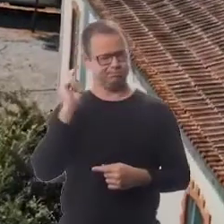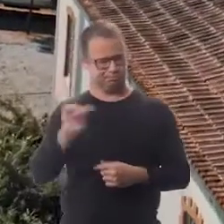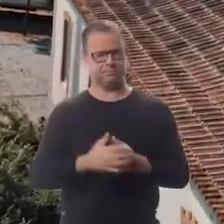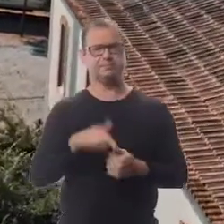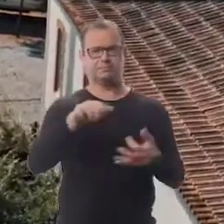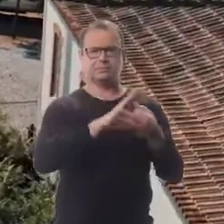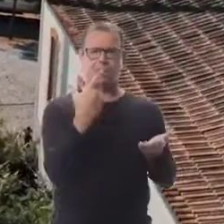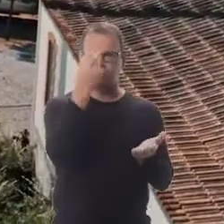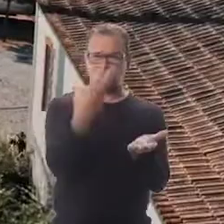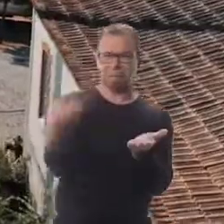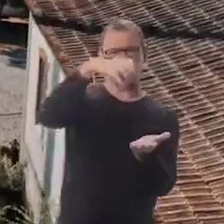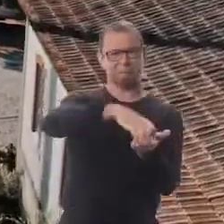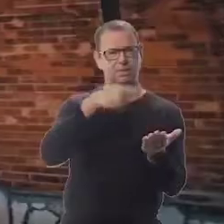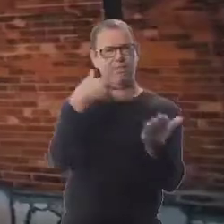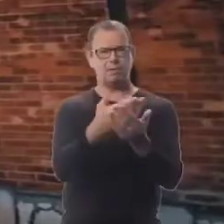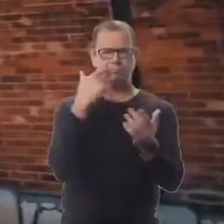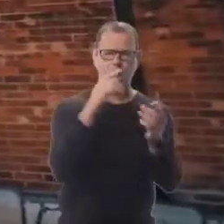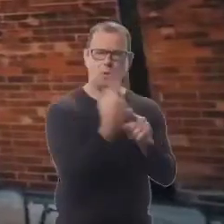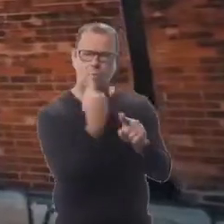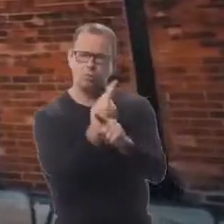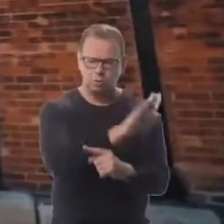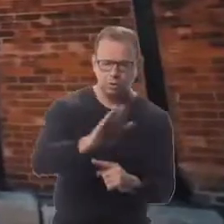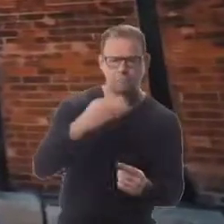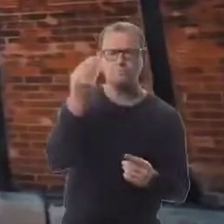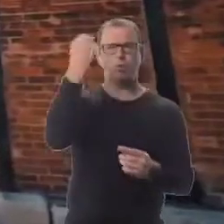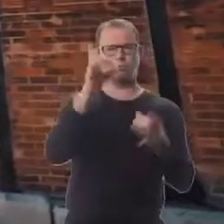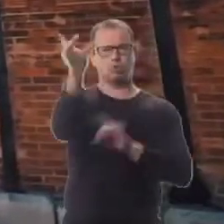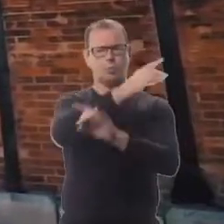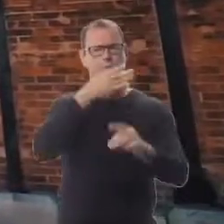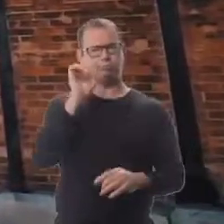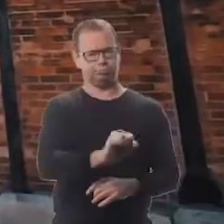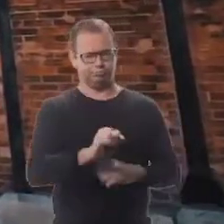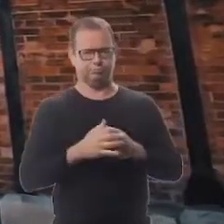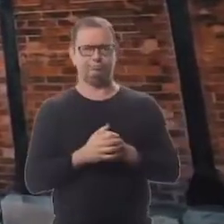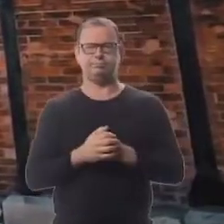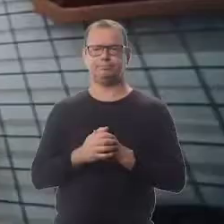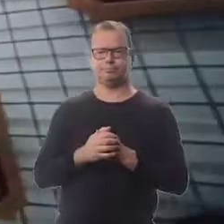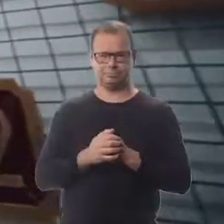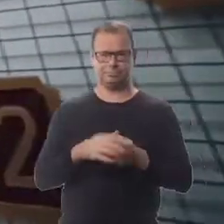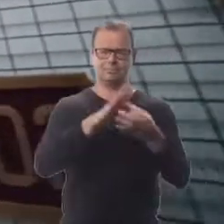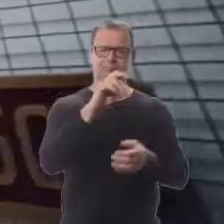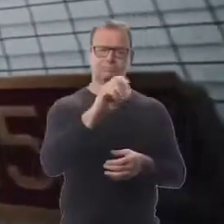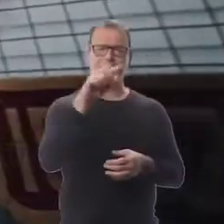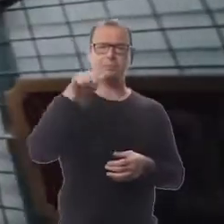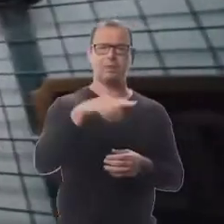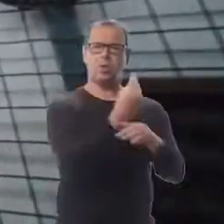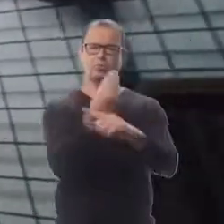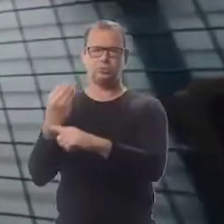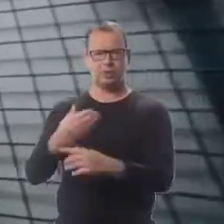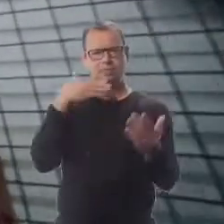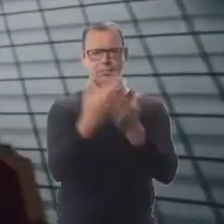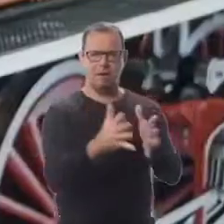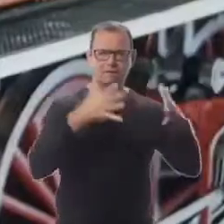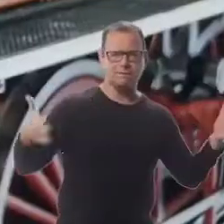anos, o museu alberga uma das melhores coleções de património ferroviário da Europa. 36 mil objetos,